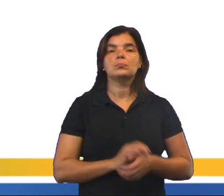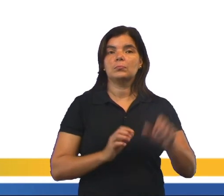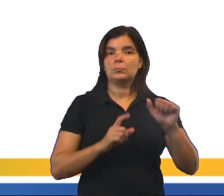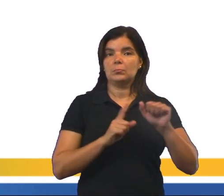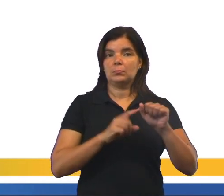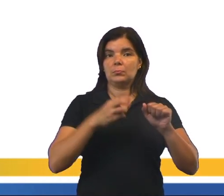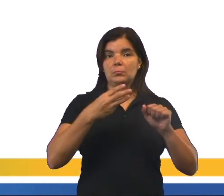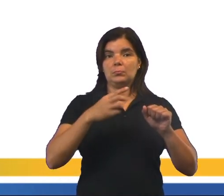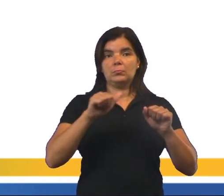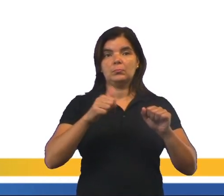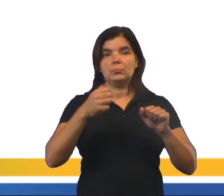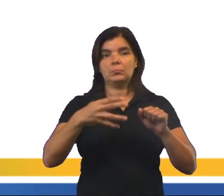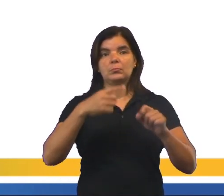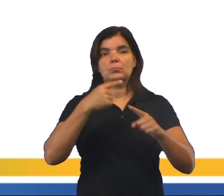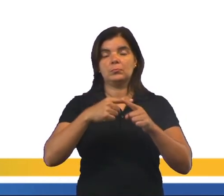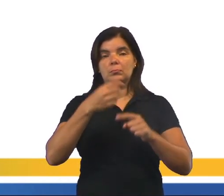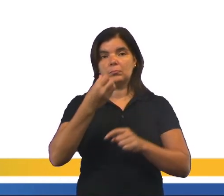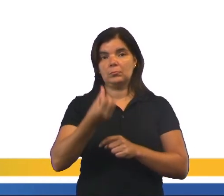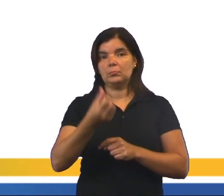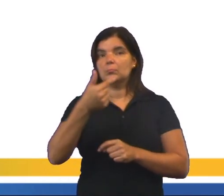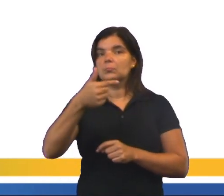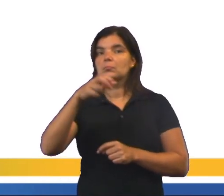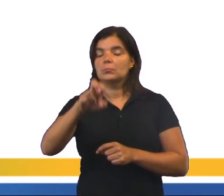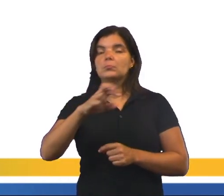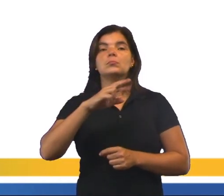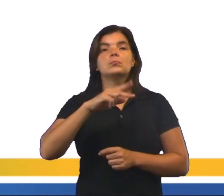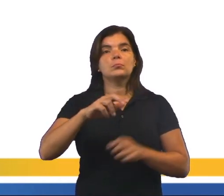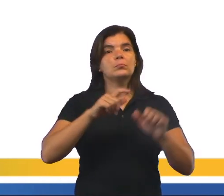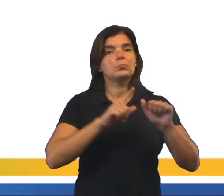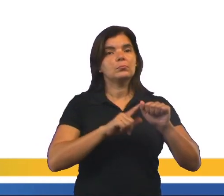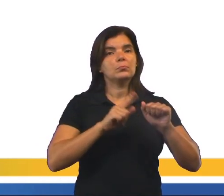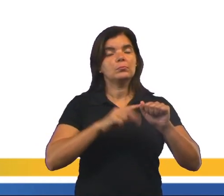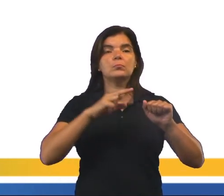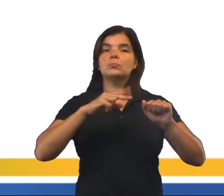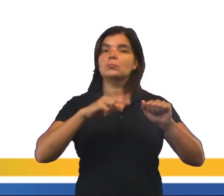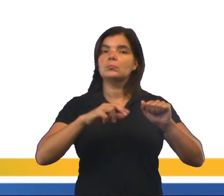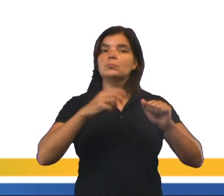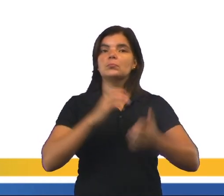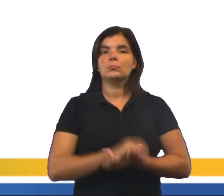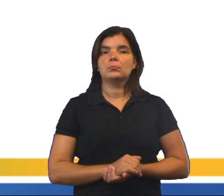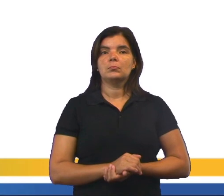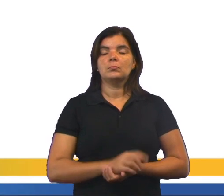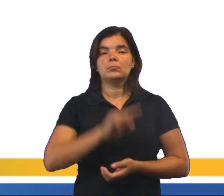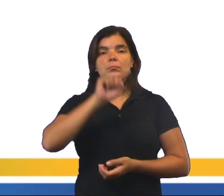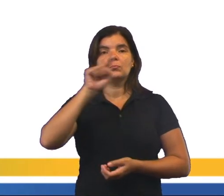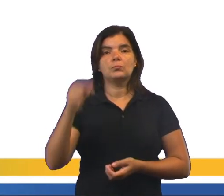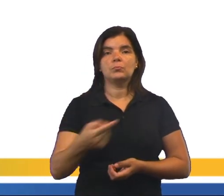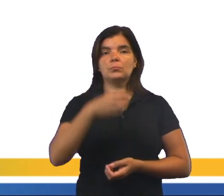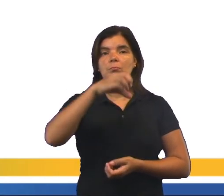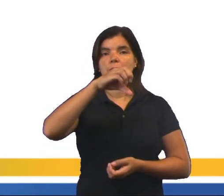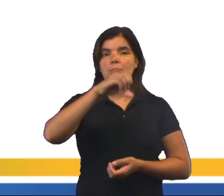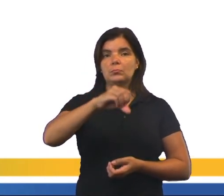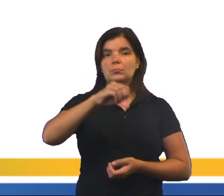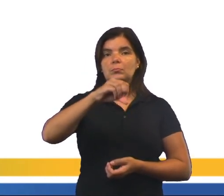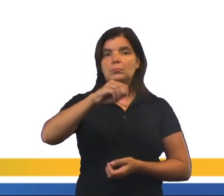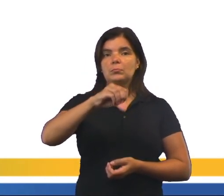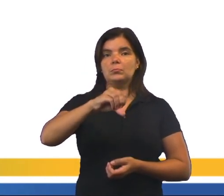ter 3,14 vezes 625. Então, a área total vai ser